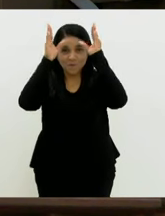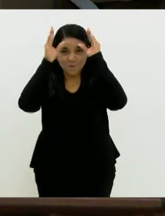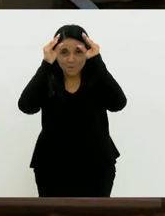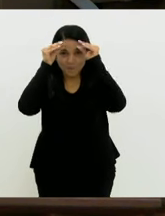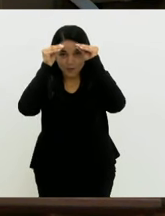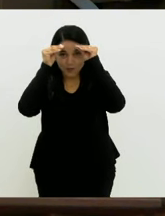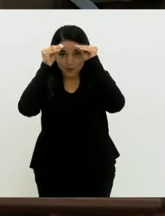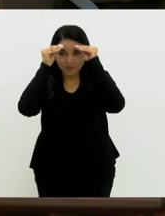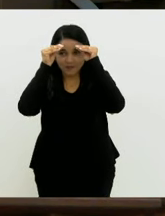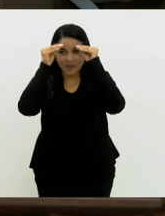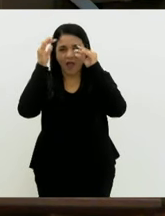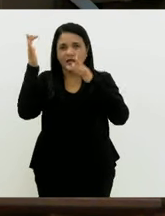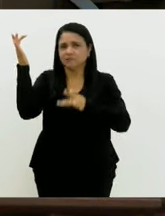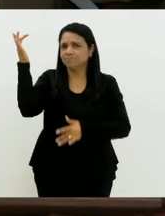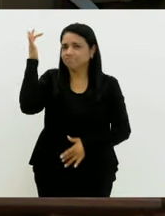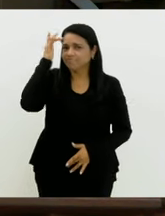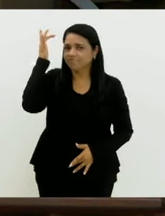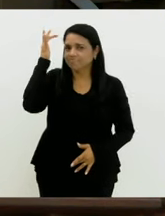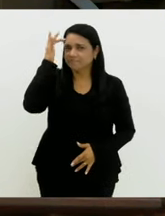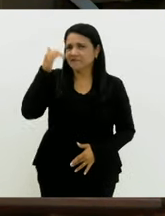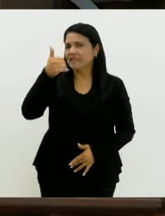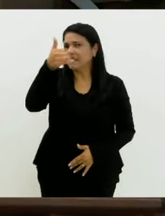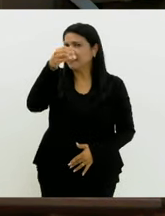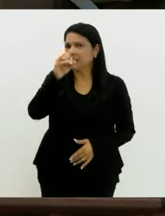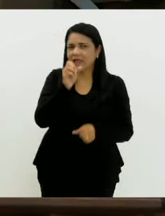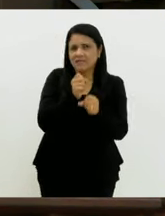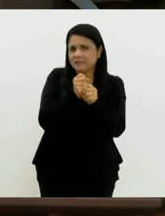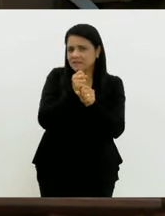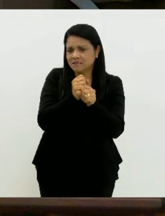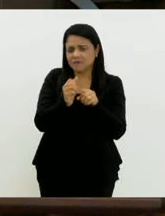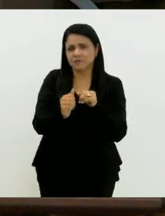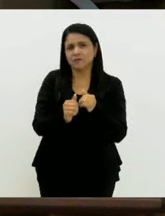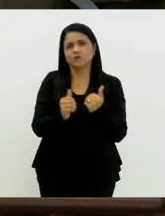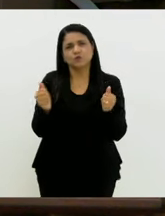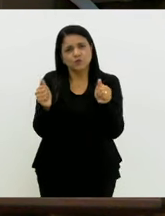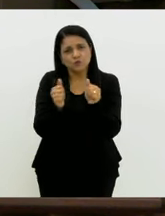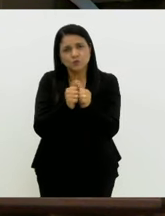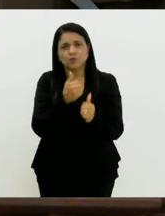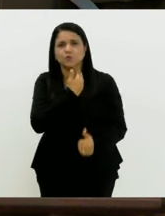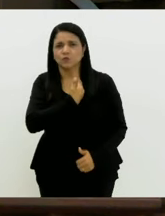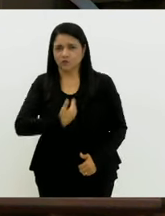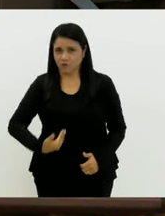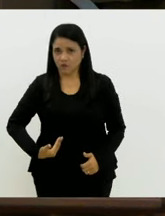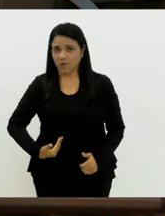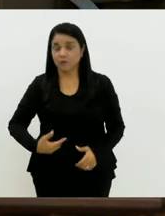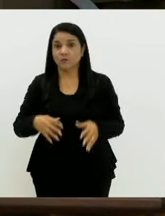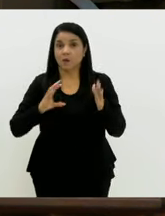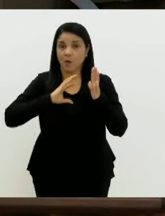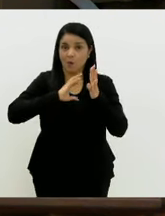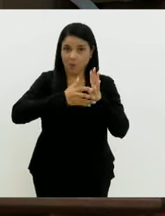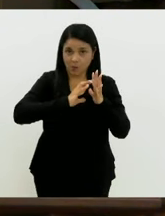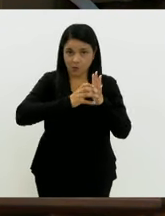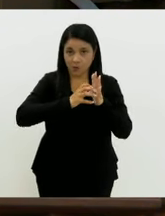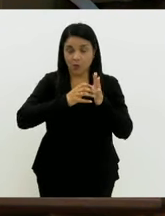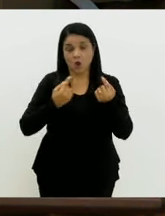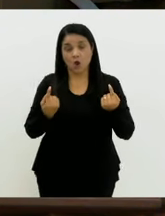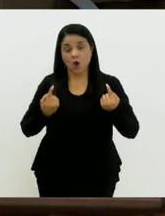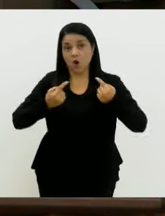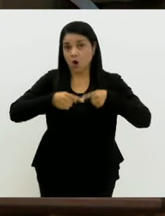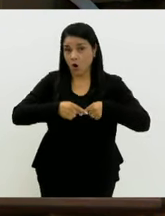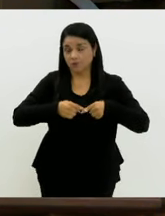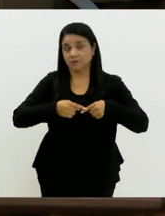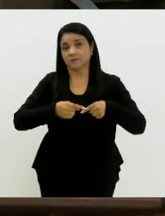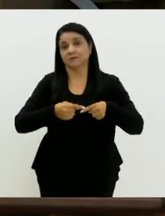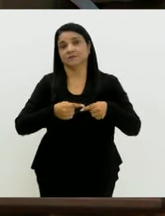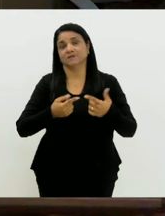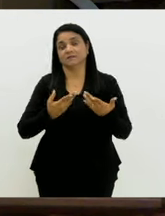casa, né, ao lado do governo, inclusive a bancada que é contrária ao governo, entendendo da necessidade